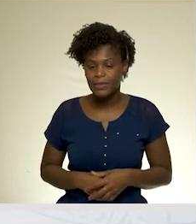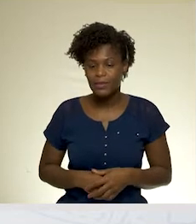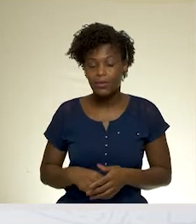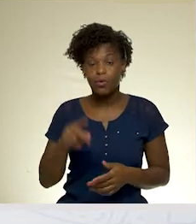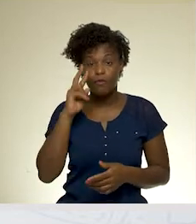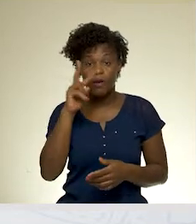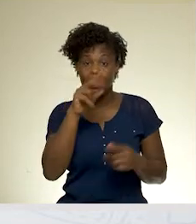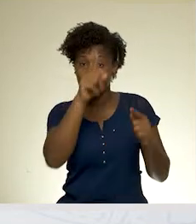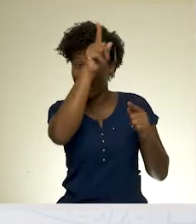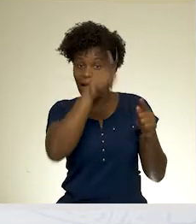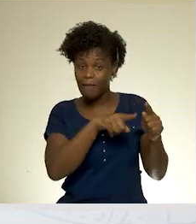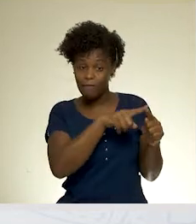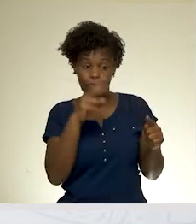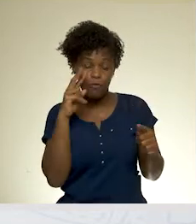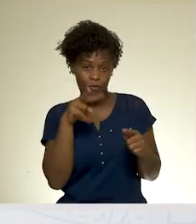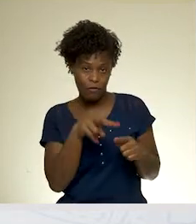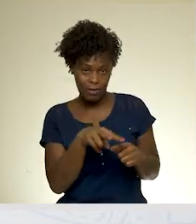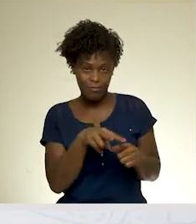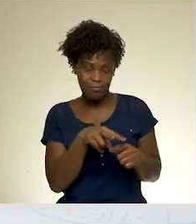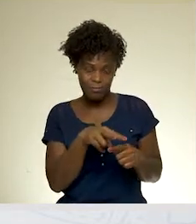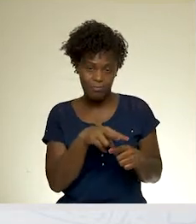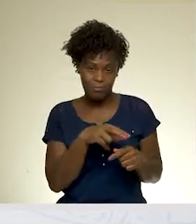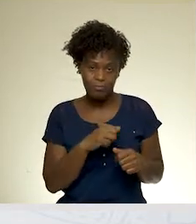Observe o gráfico.